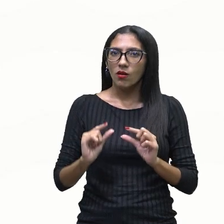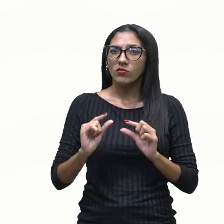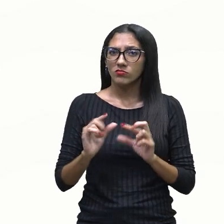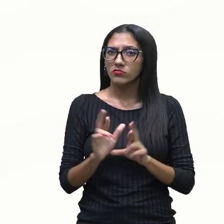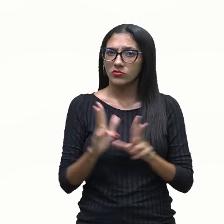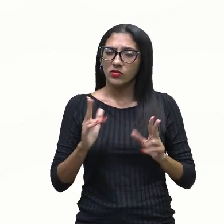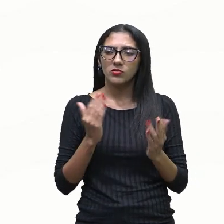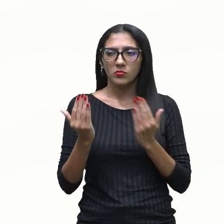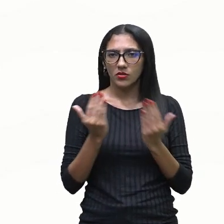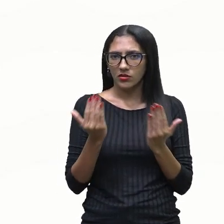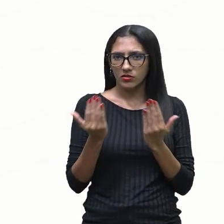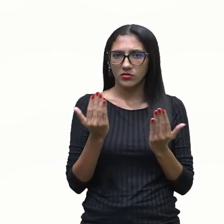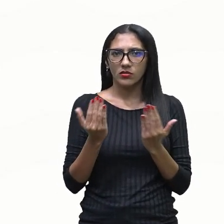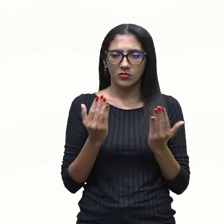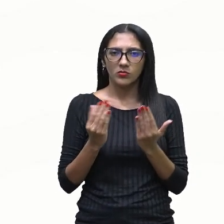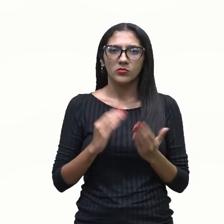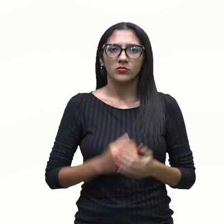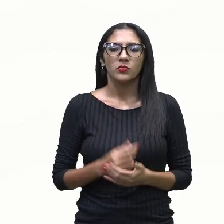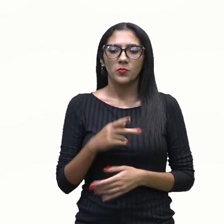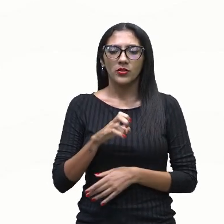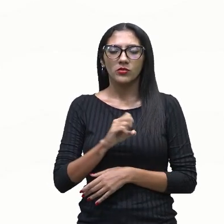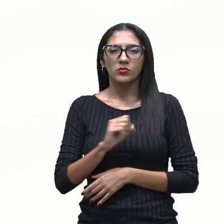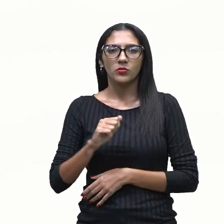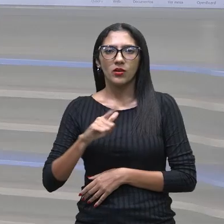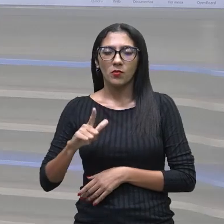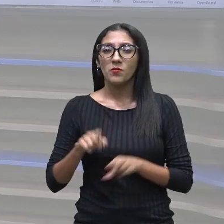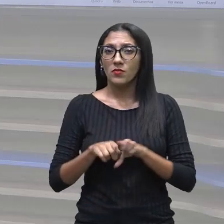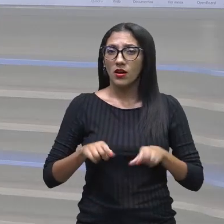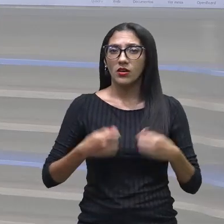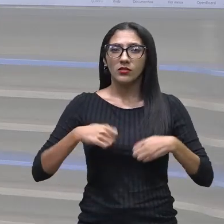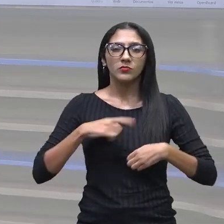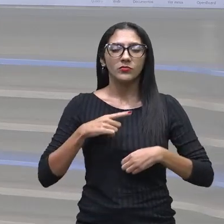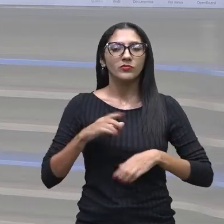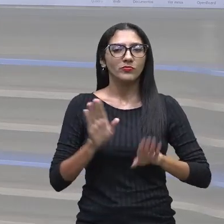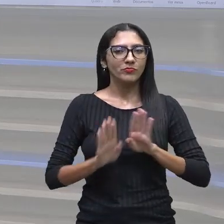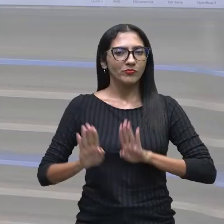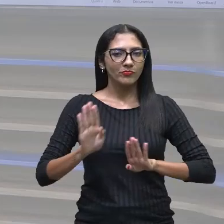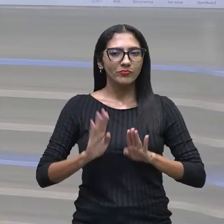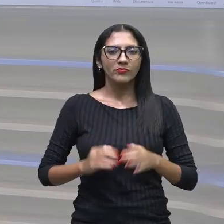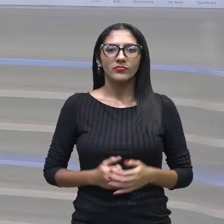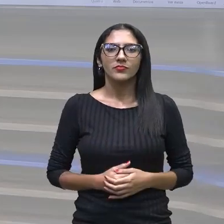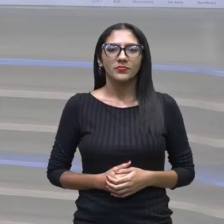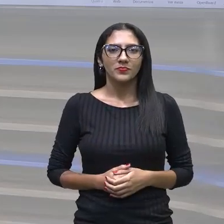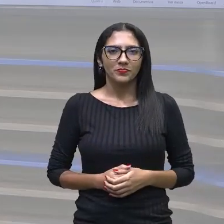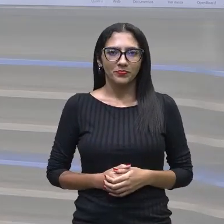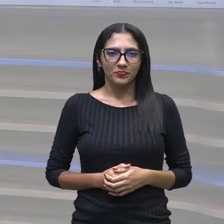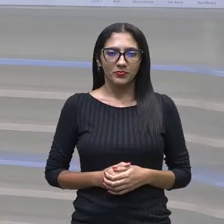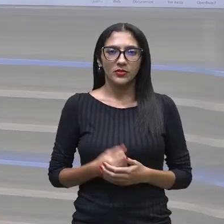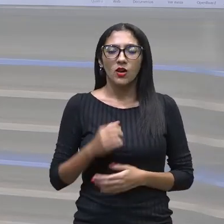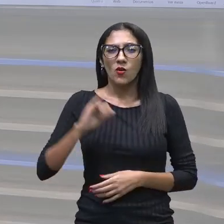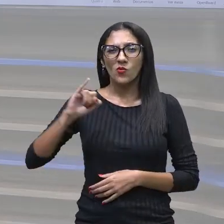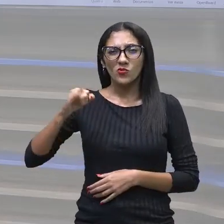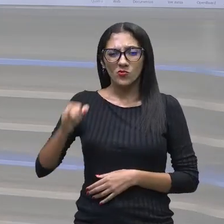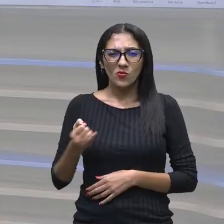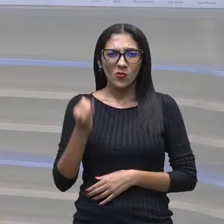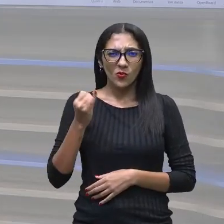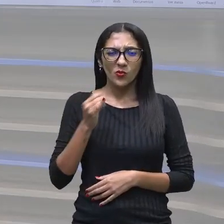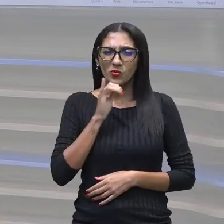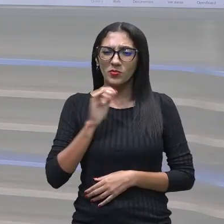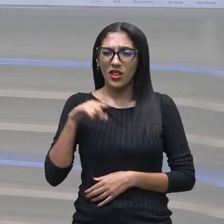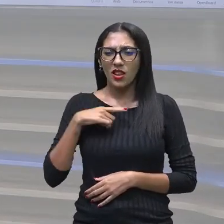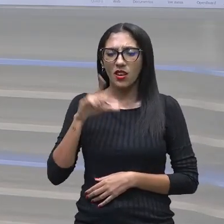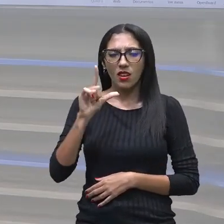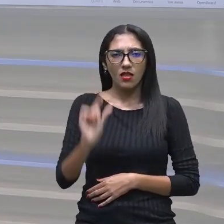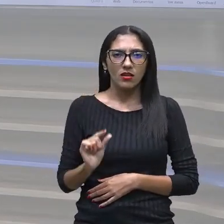ao crédito pessoal. Mas muito cuidado com isso, por quê? Porque com juros mais baixos, de repente,